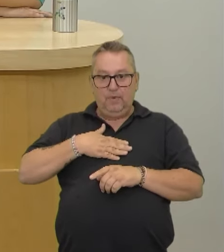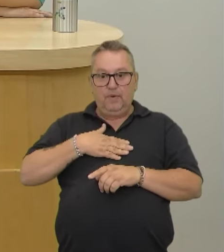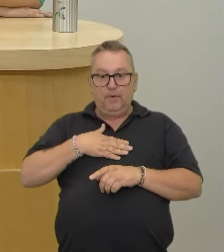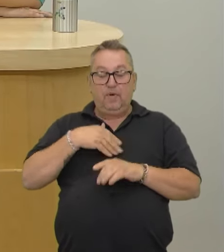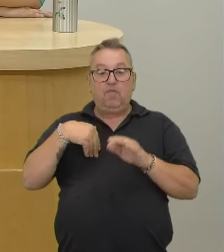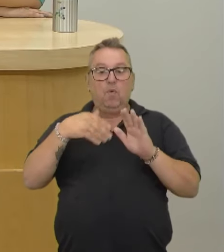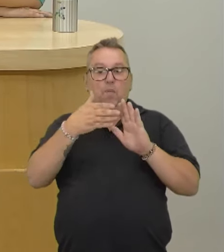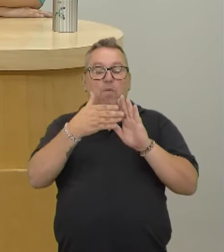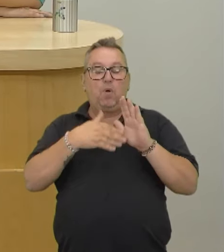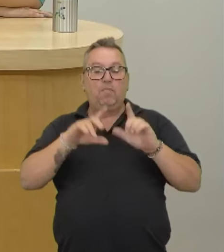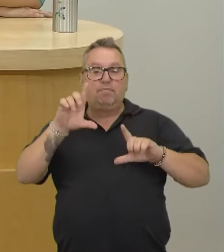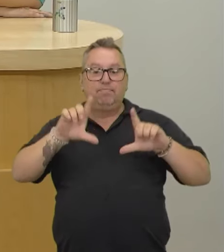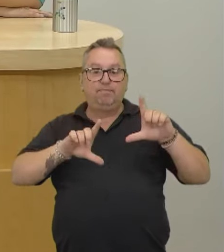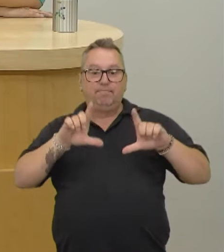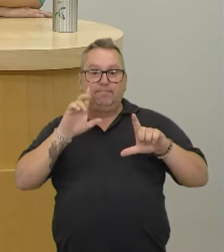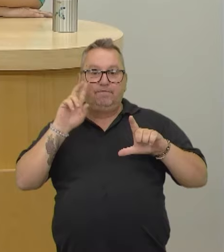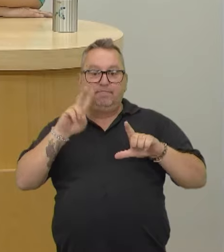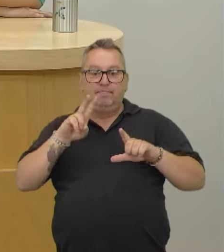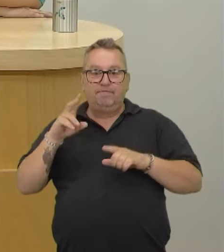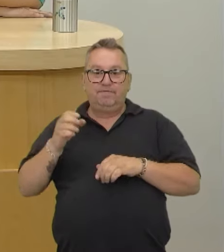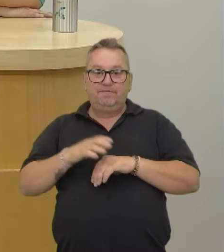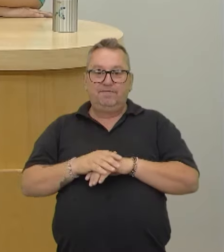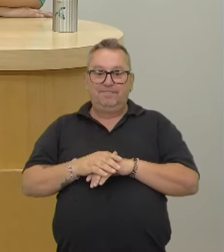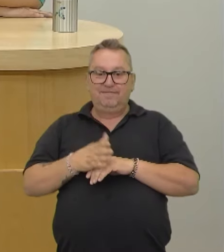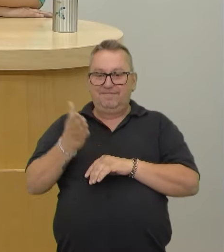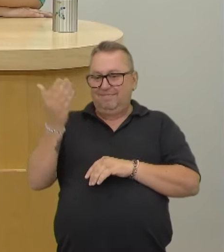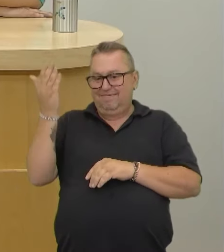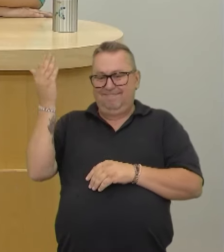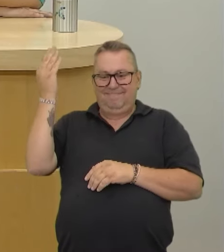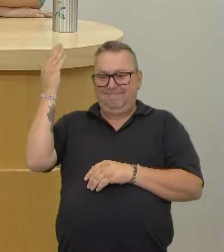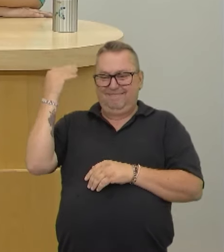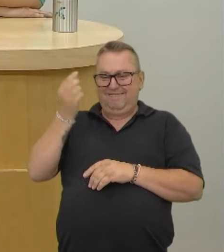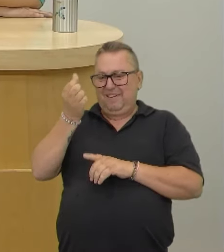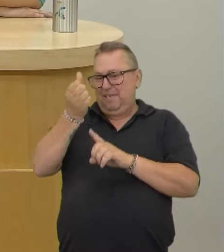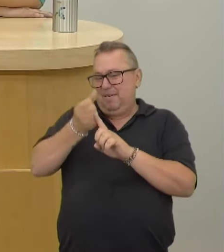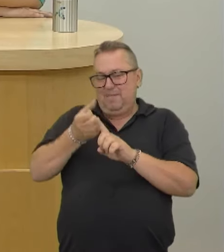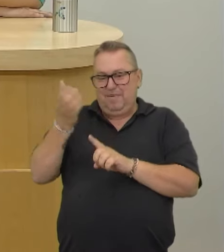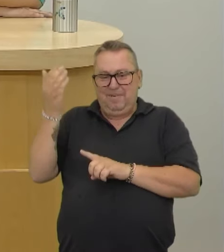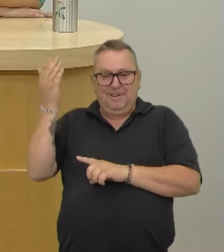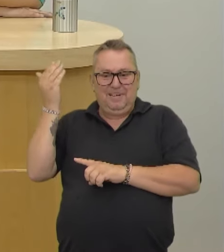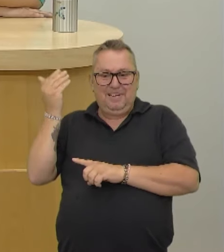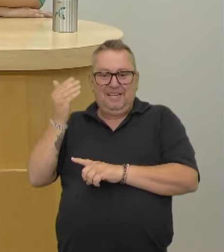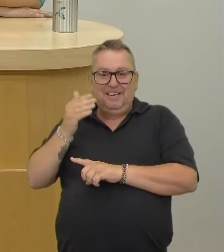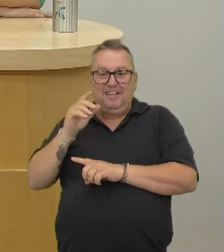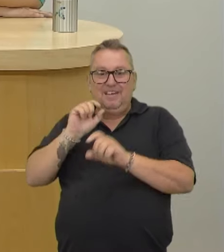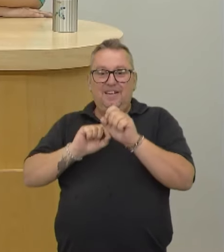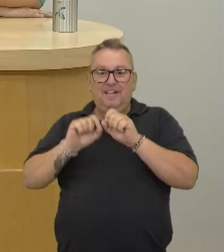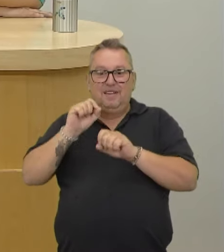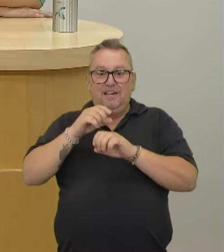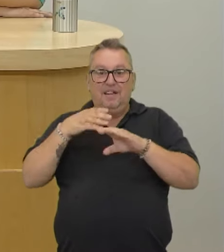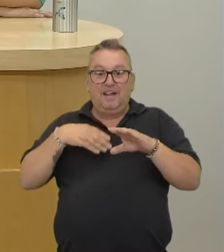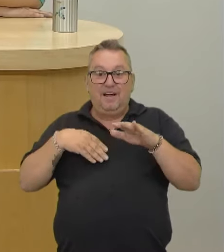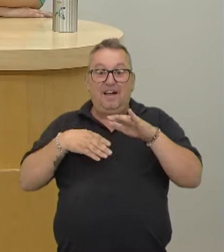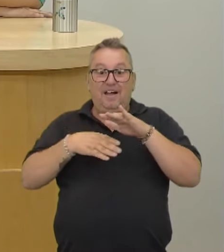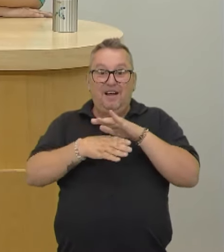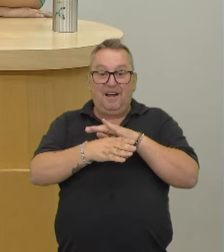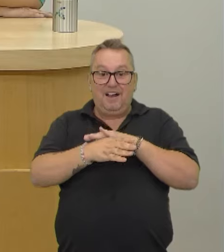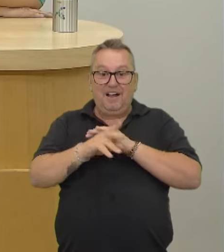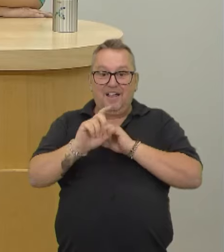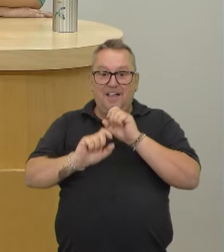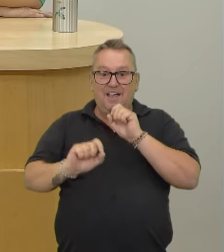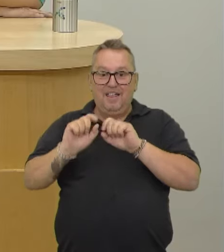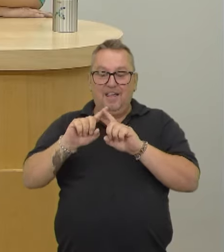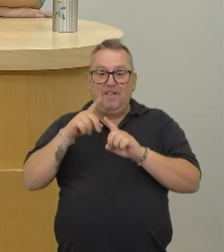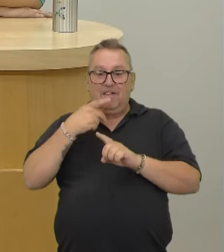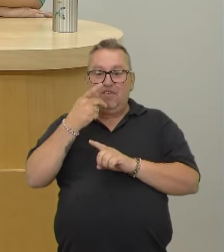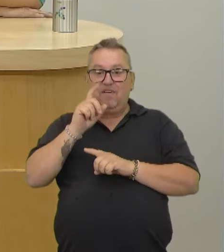que eu assistia. Um programa novo, imagina, lançou 6 meses atrás. Que a entrada do programa era exatamente sobre